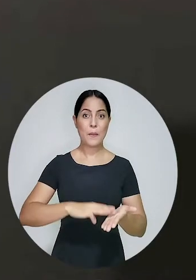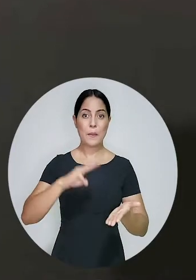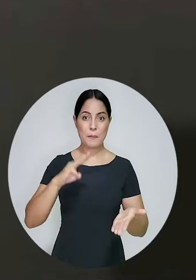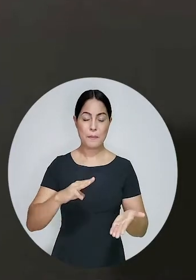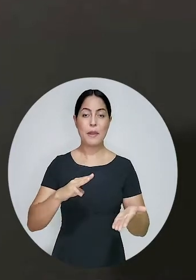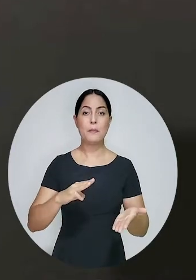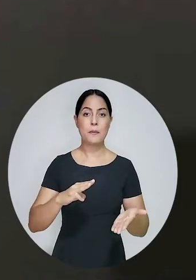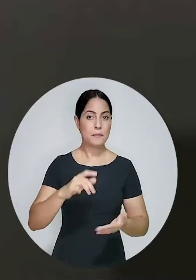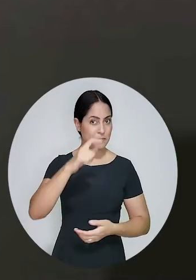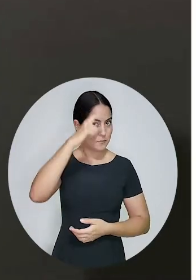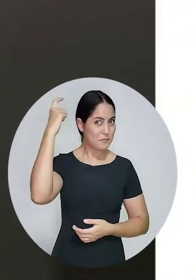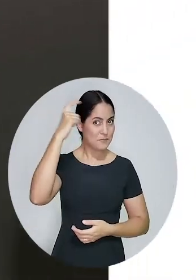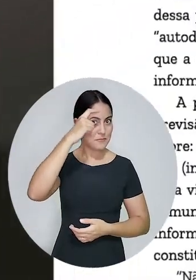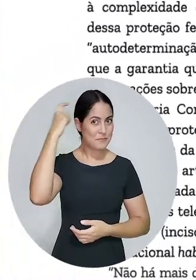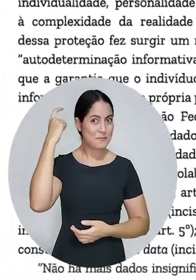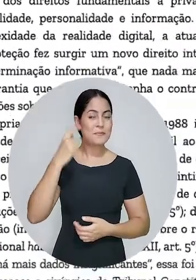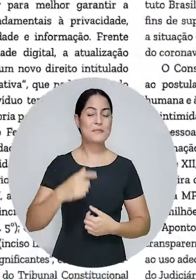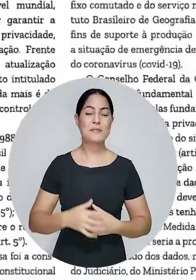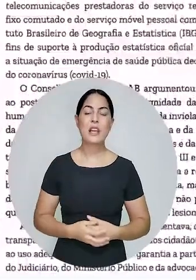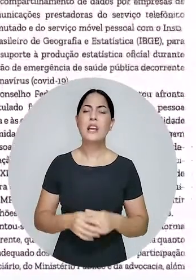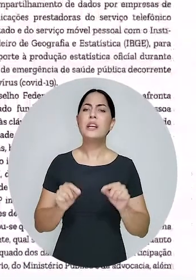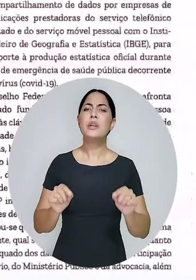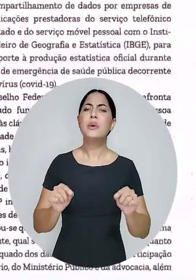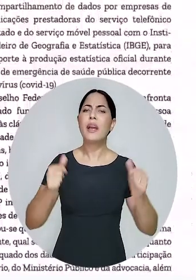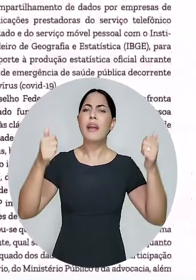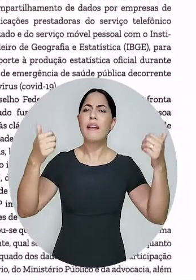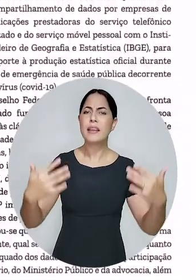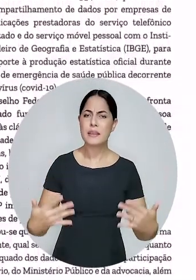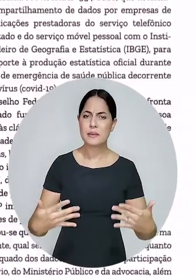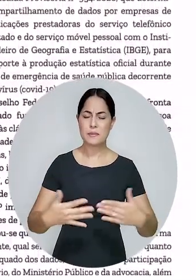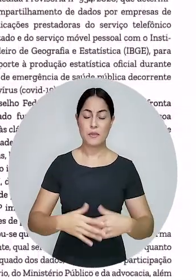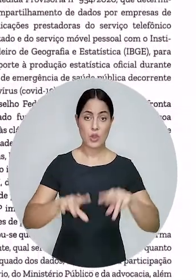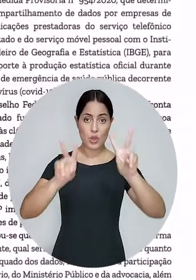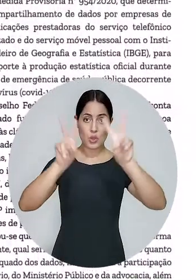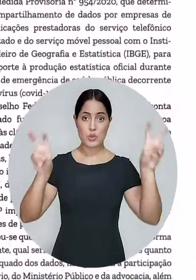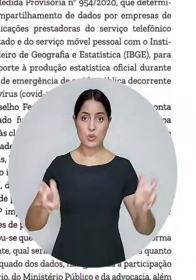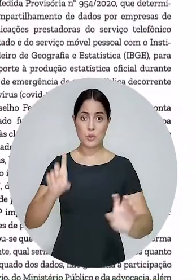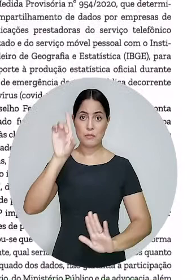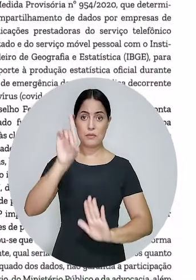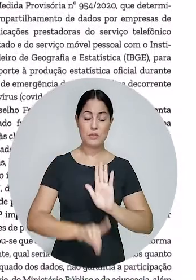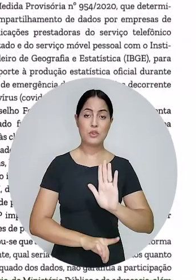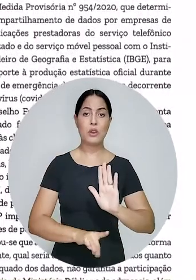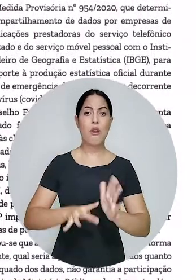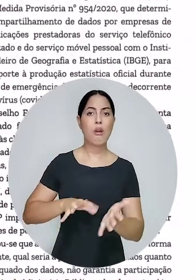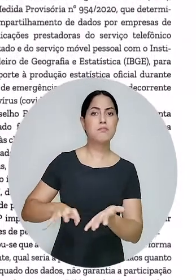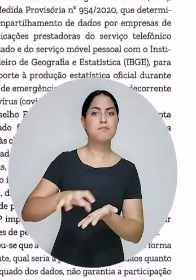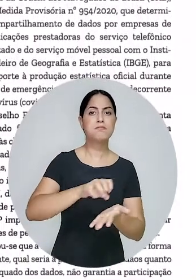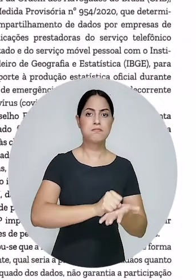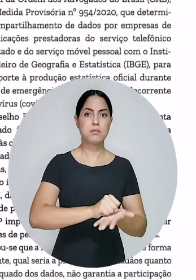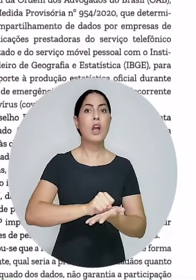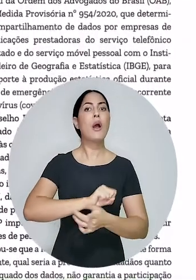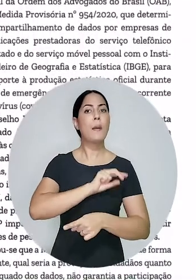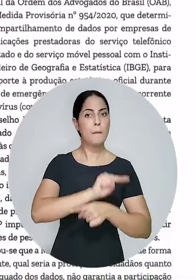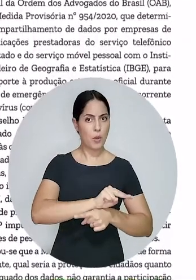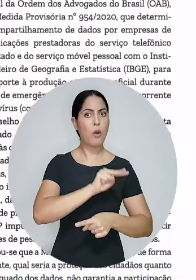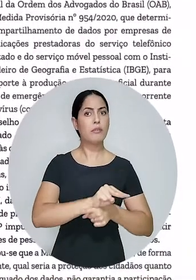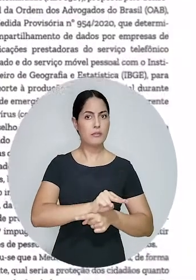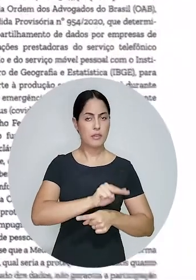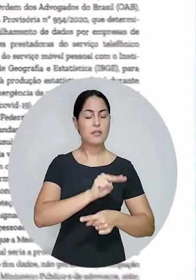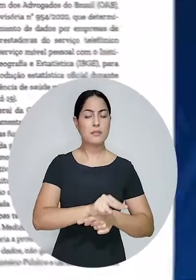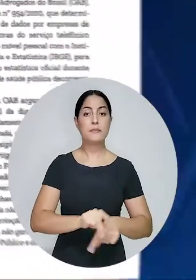Vinícius Furtado Coelho. Na publicação, ele trata sobre o direito à proteção de dados e a tutela da